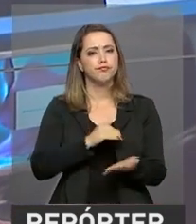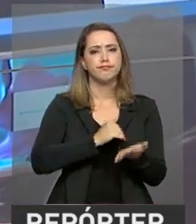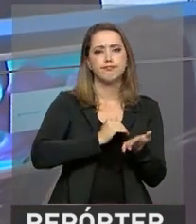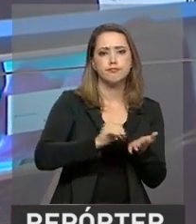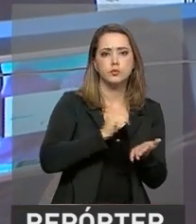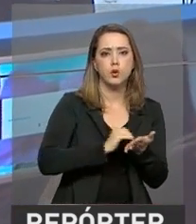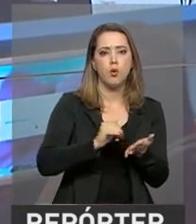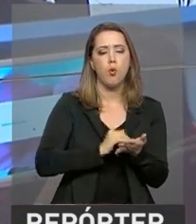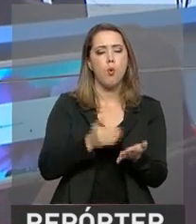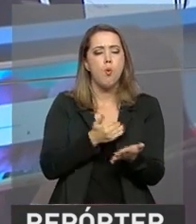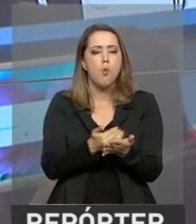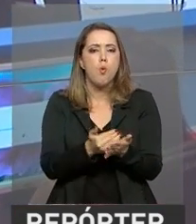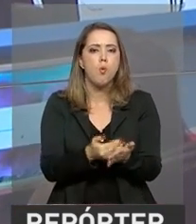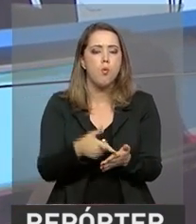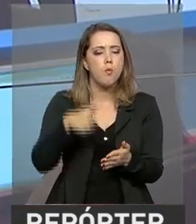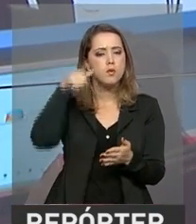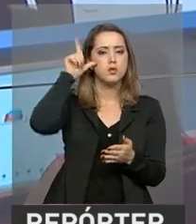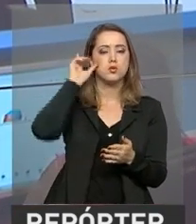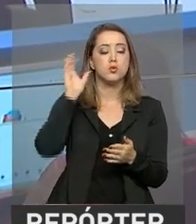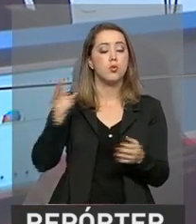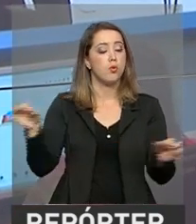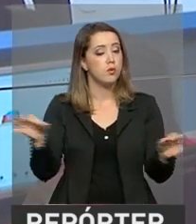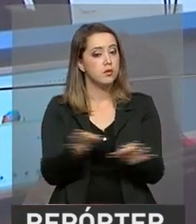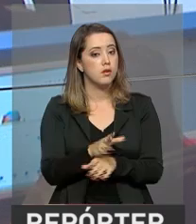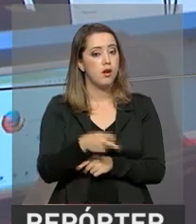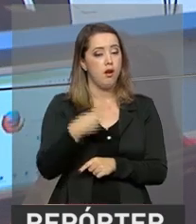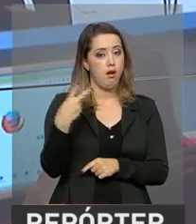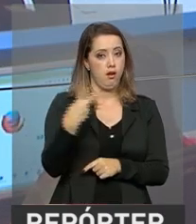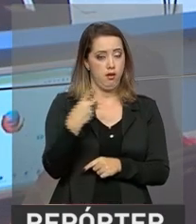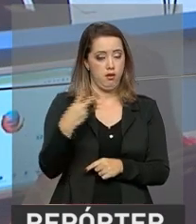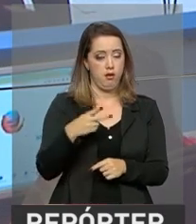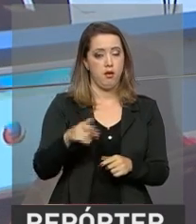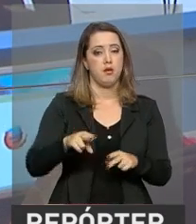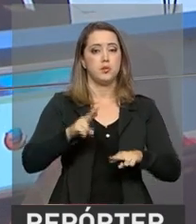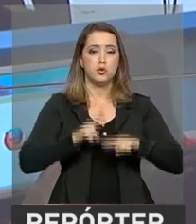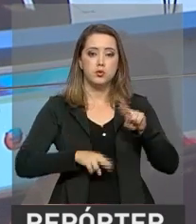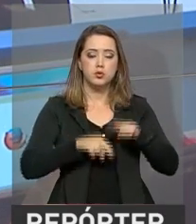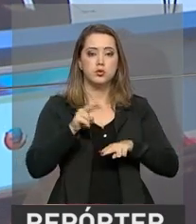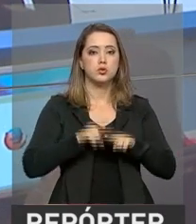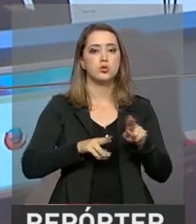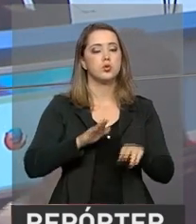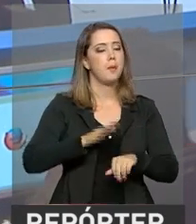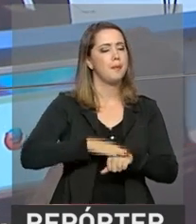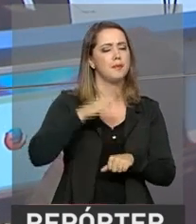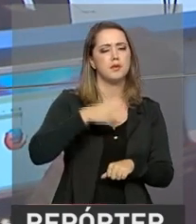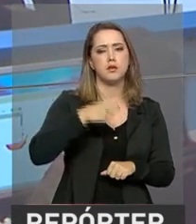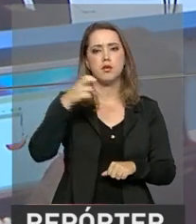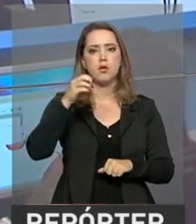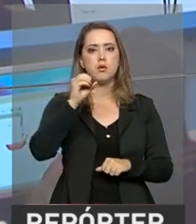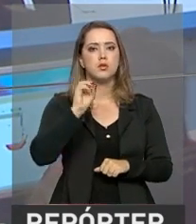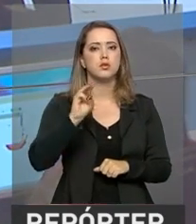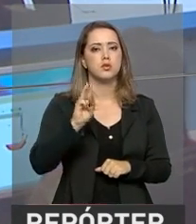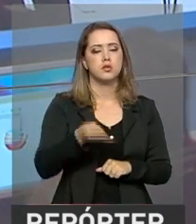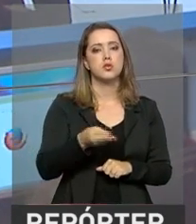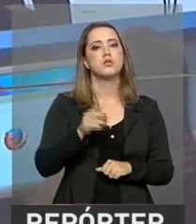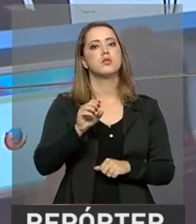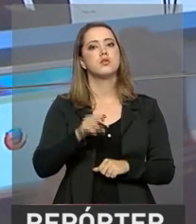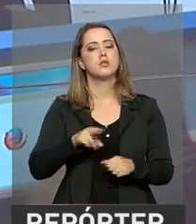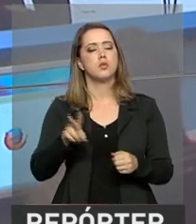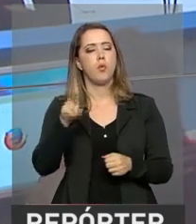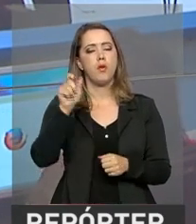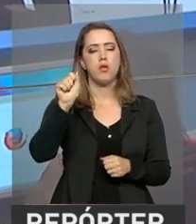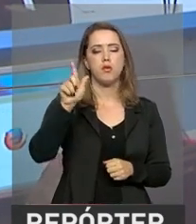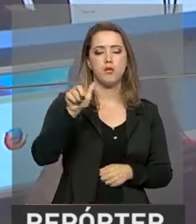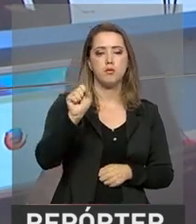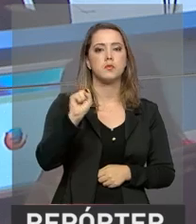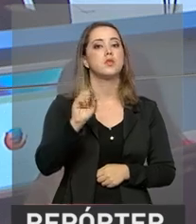começou ontem, termina no dia 2 de junho. Nesta edição do SISU, são mais de 50 mil vagas. Podem concorrer os estudantes